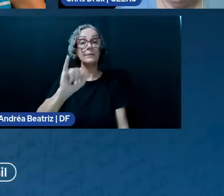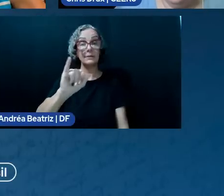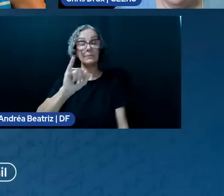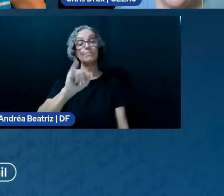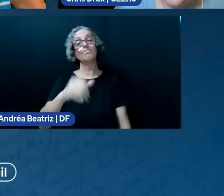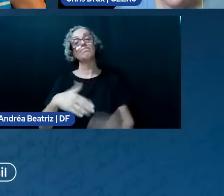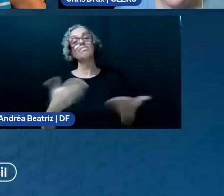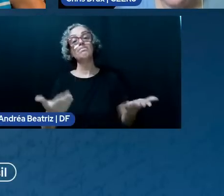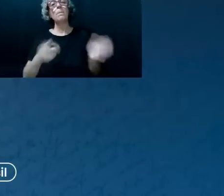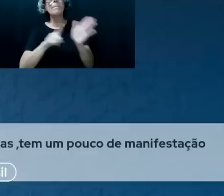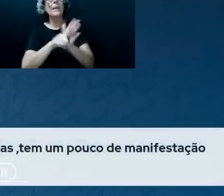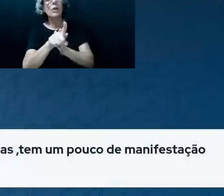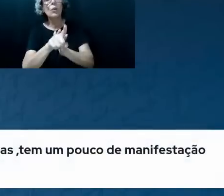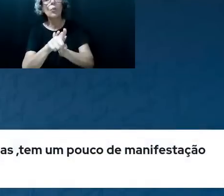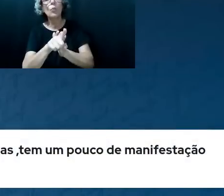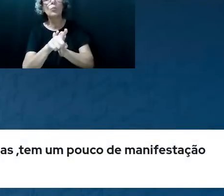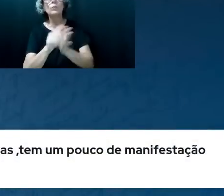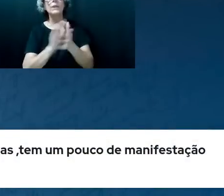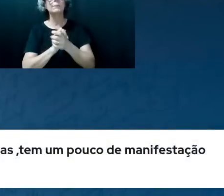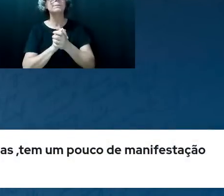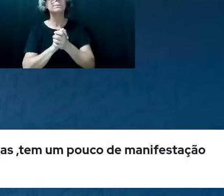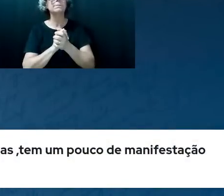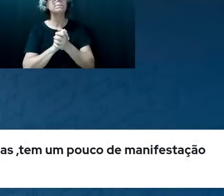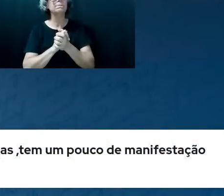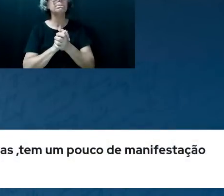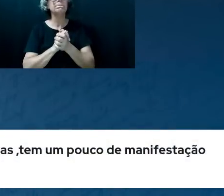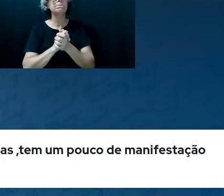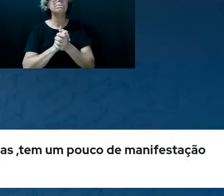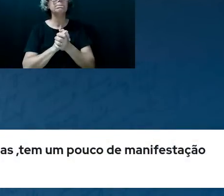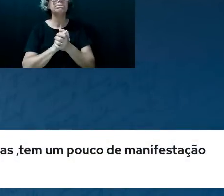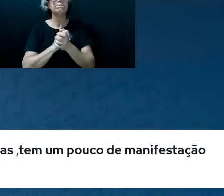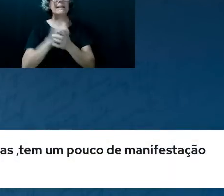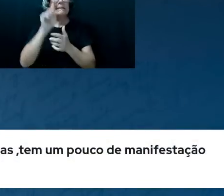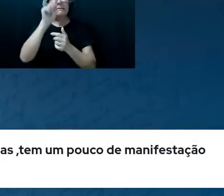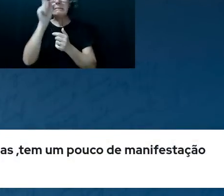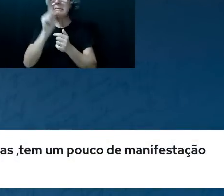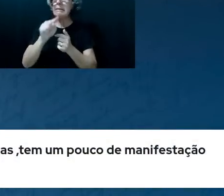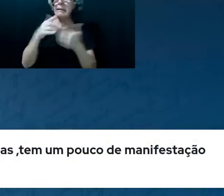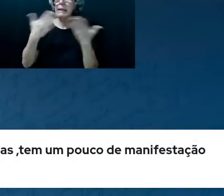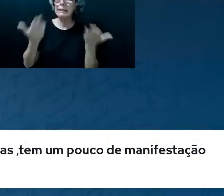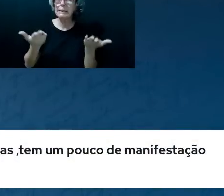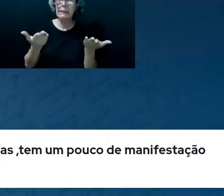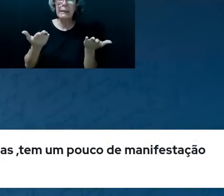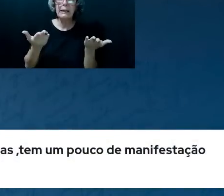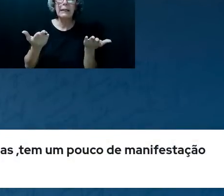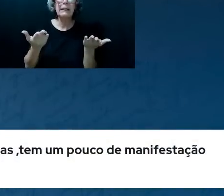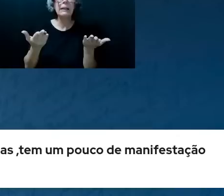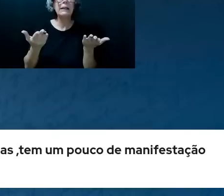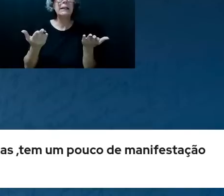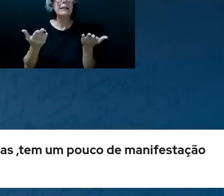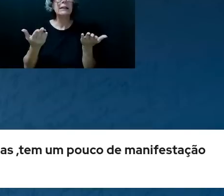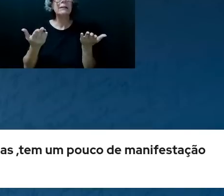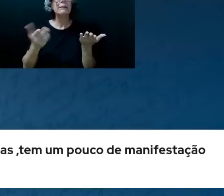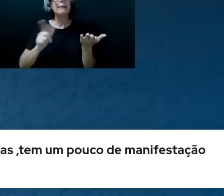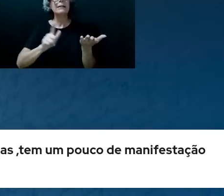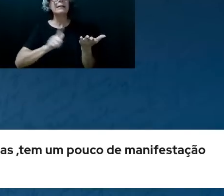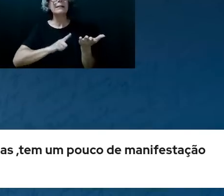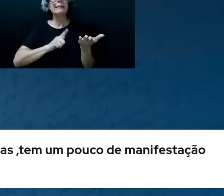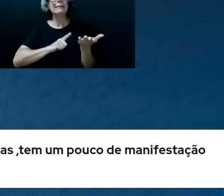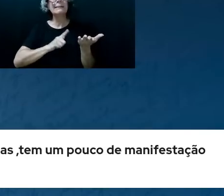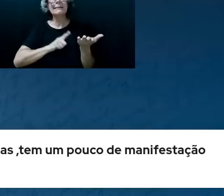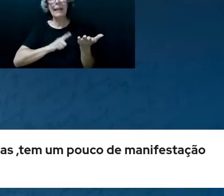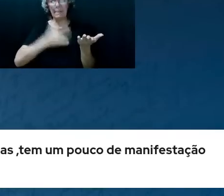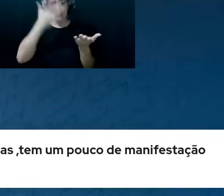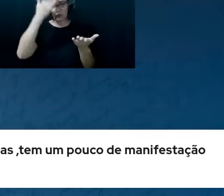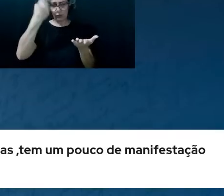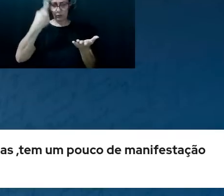que quando. Vou colocar a questão aqui na tela. Eu já Será fiz. que quando. Colocou, né, Carlos? A pessoa tem